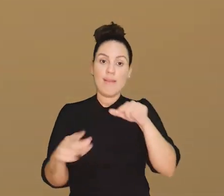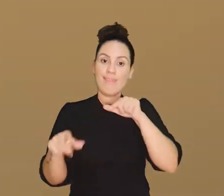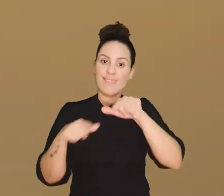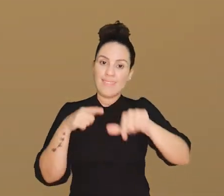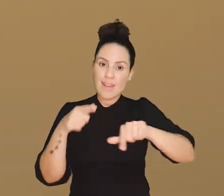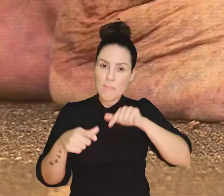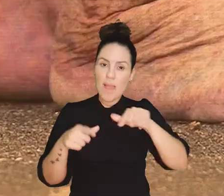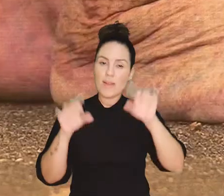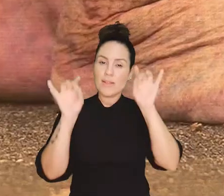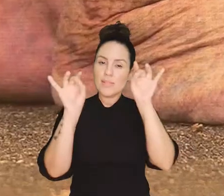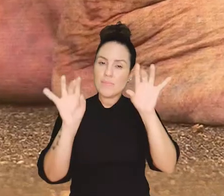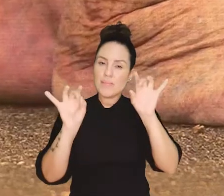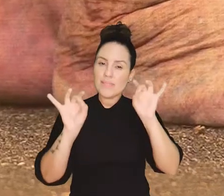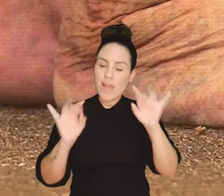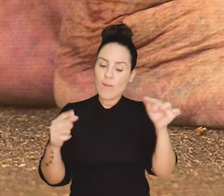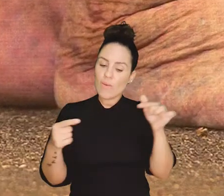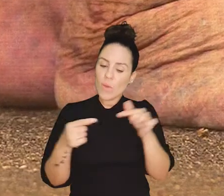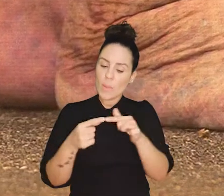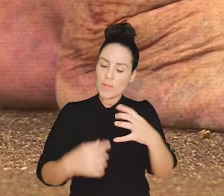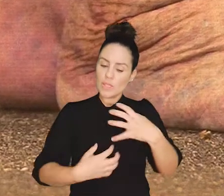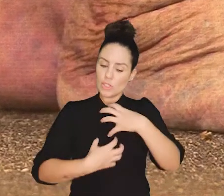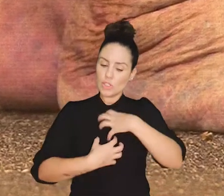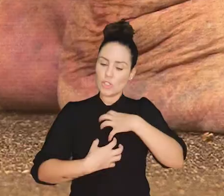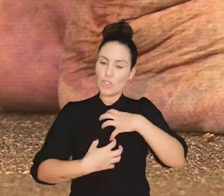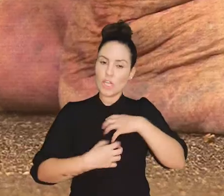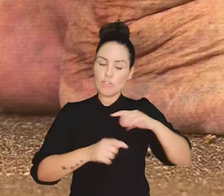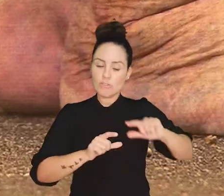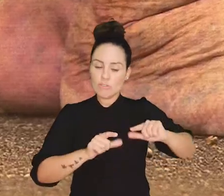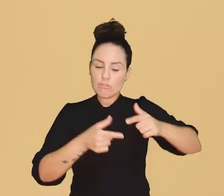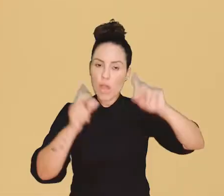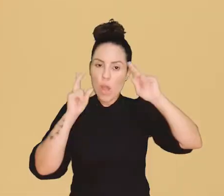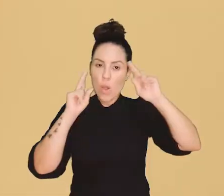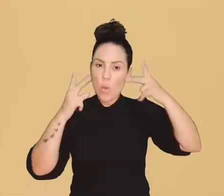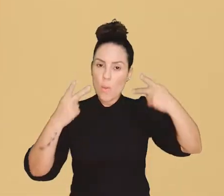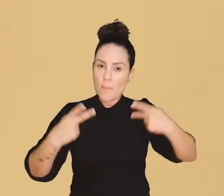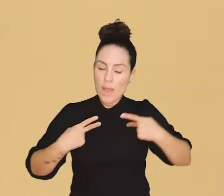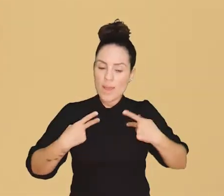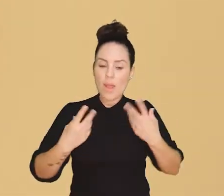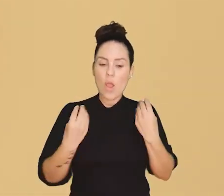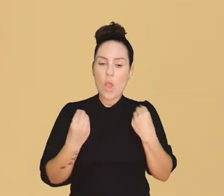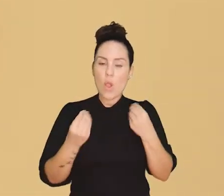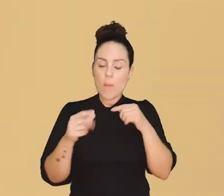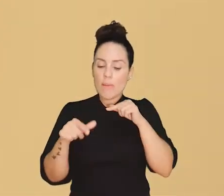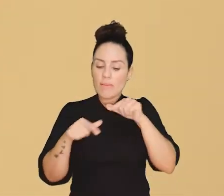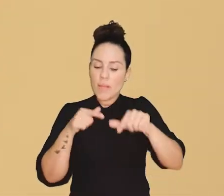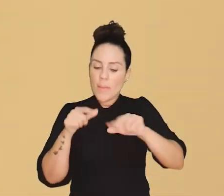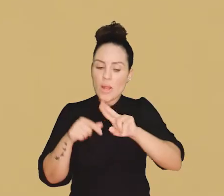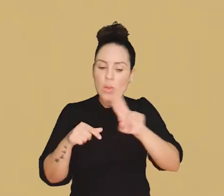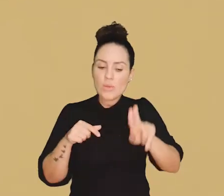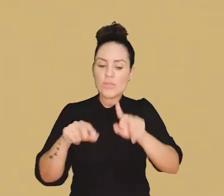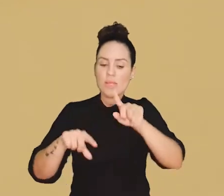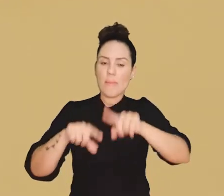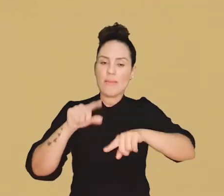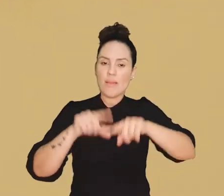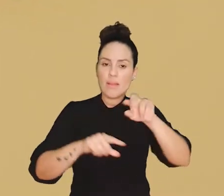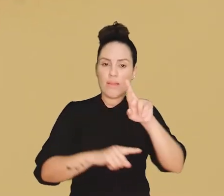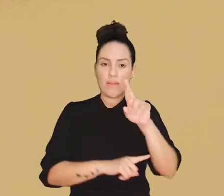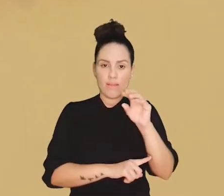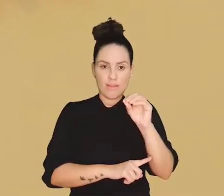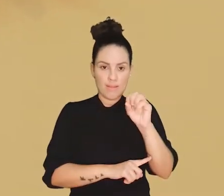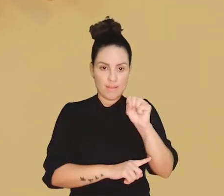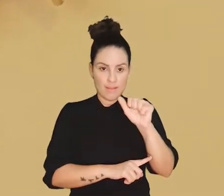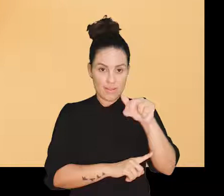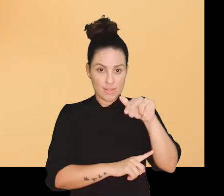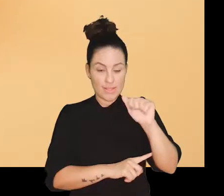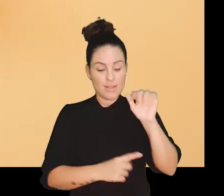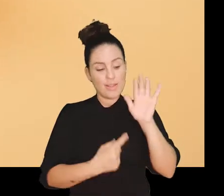Pablo Lobato, cujos trabalhos têm especial atenção ao gesto humano diante dos